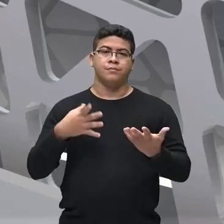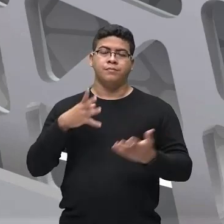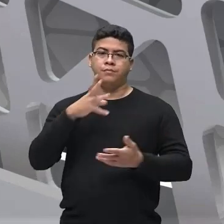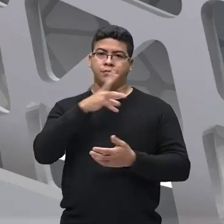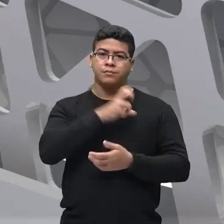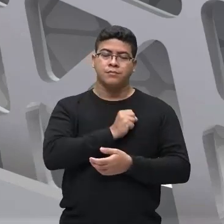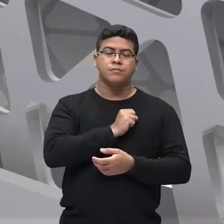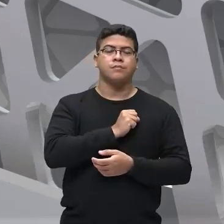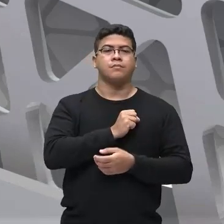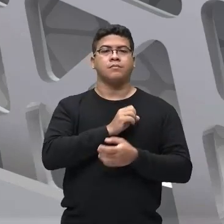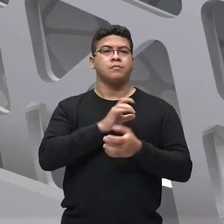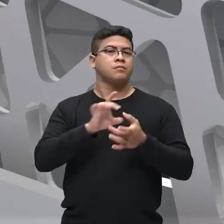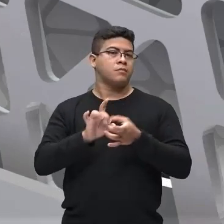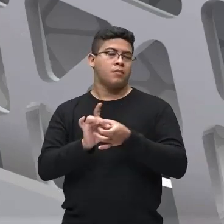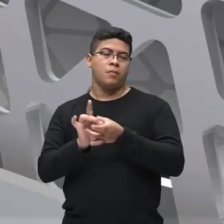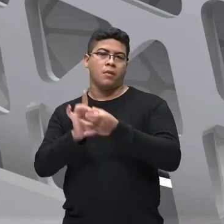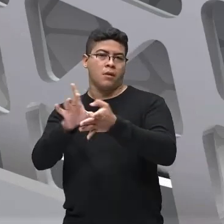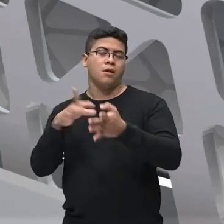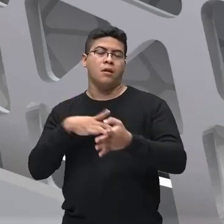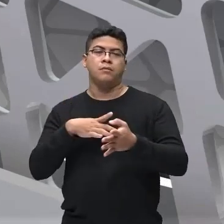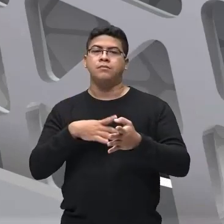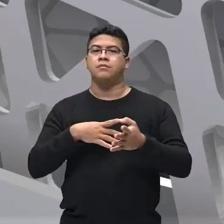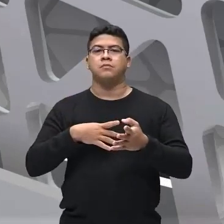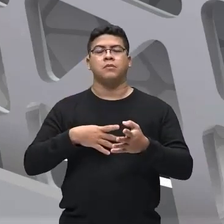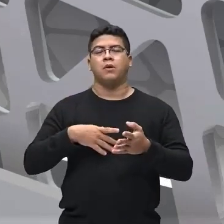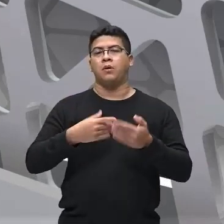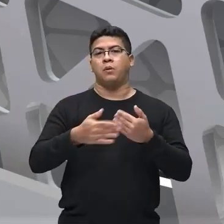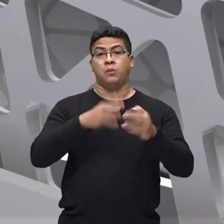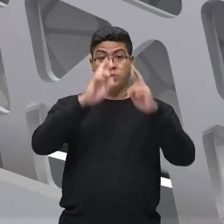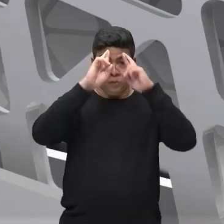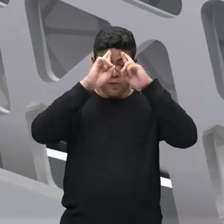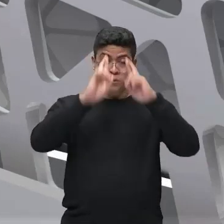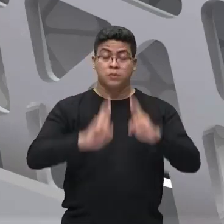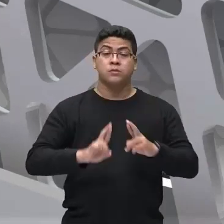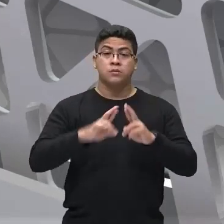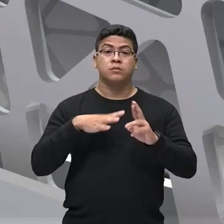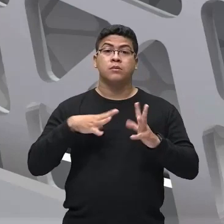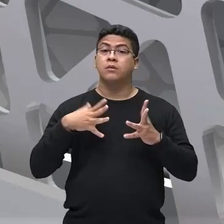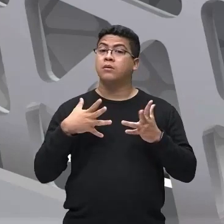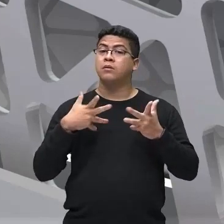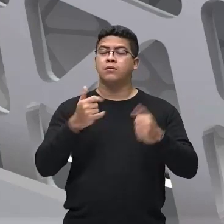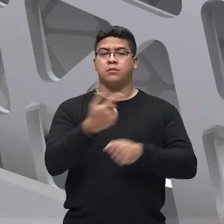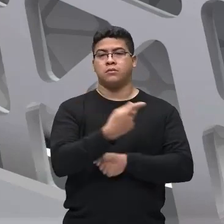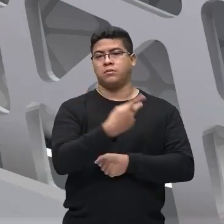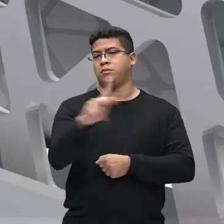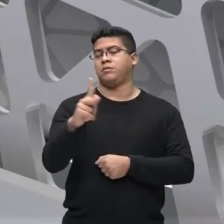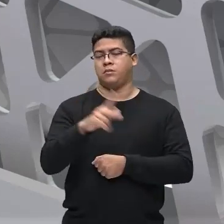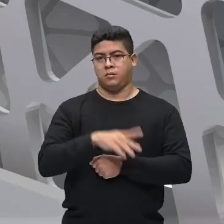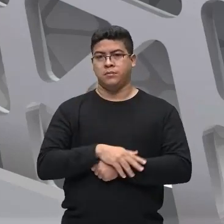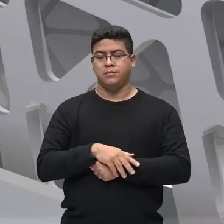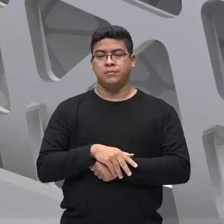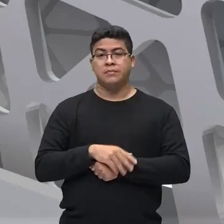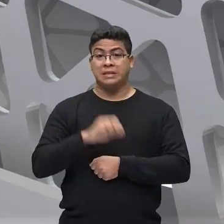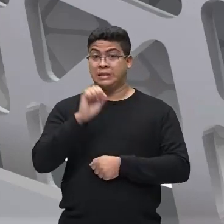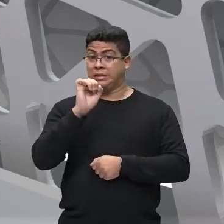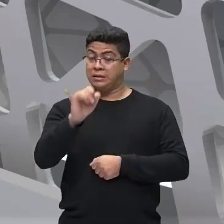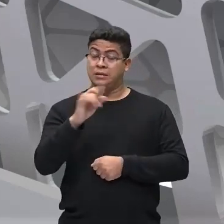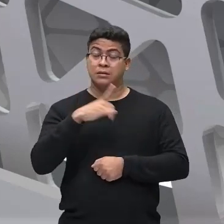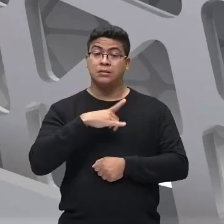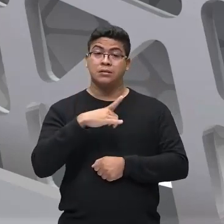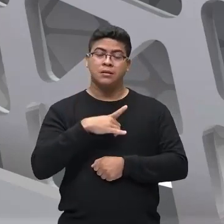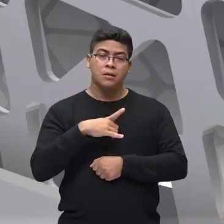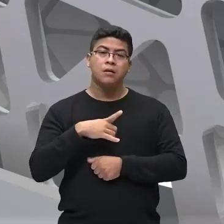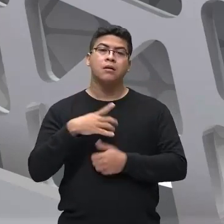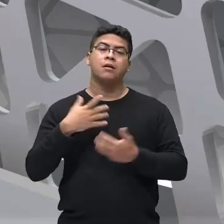a liberdade, o livre-arbítrio, o respeito ao outro. Então, se eles pregaram